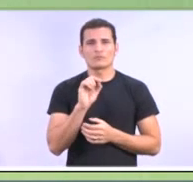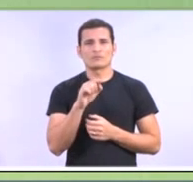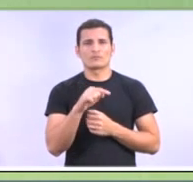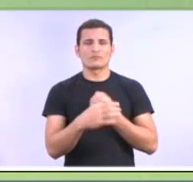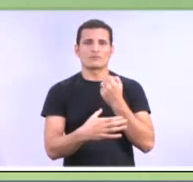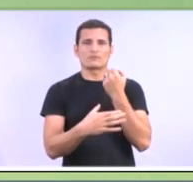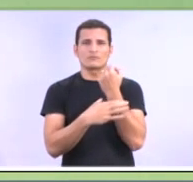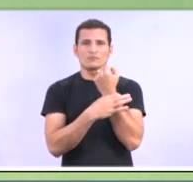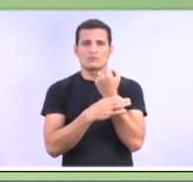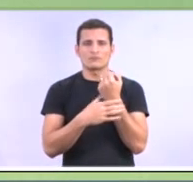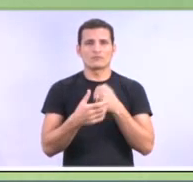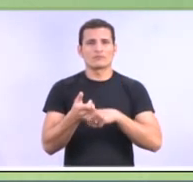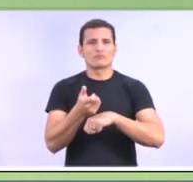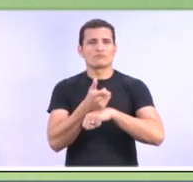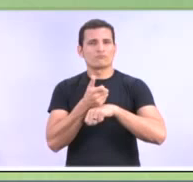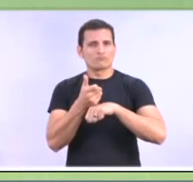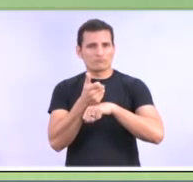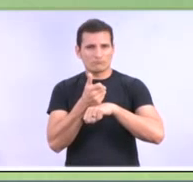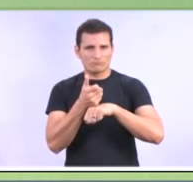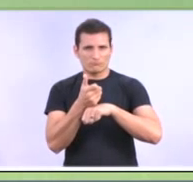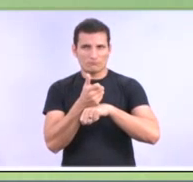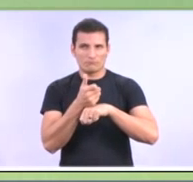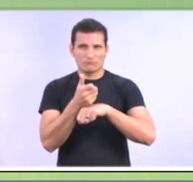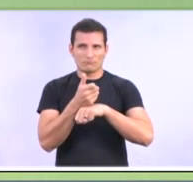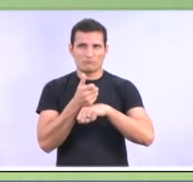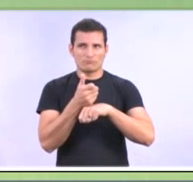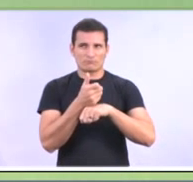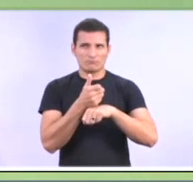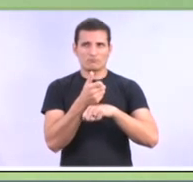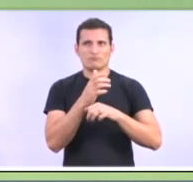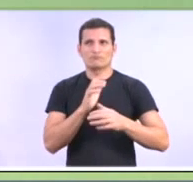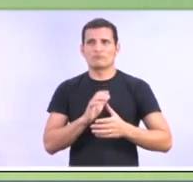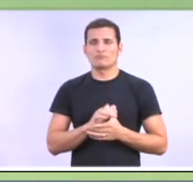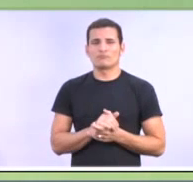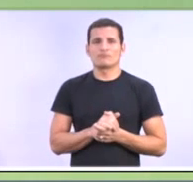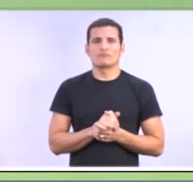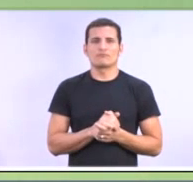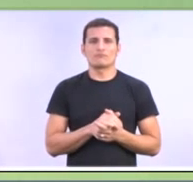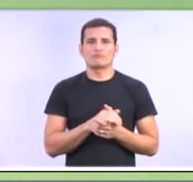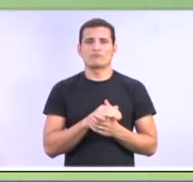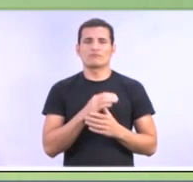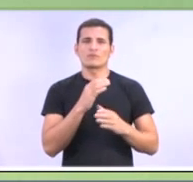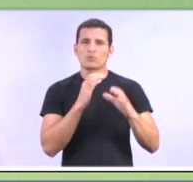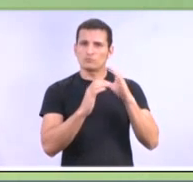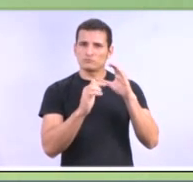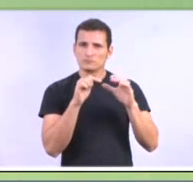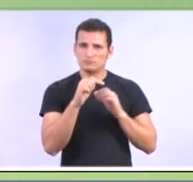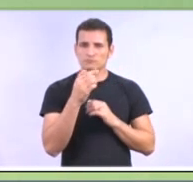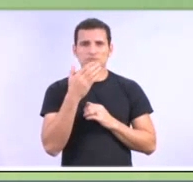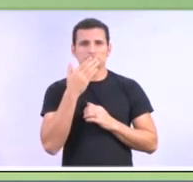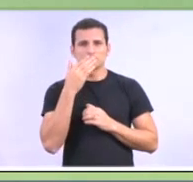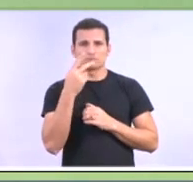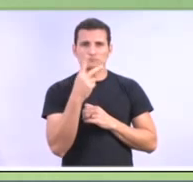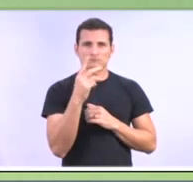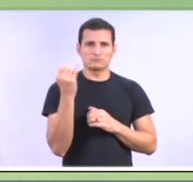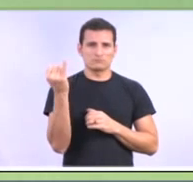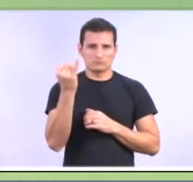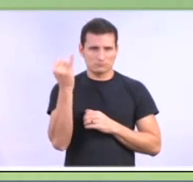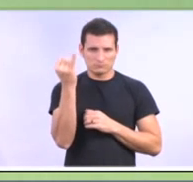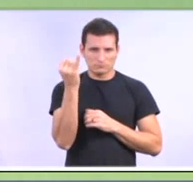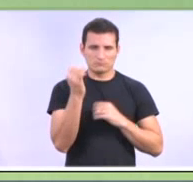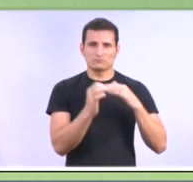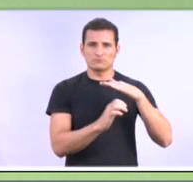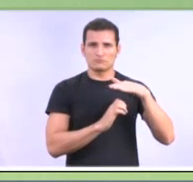que as prioridades sejam correspondentes ao tipo de comunicação e sua importância para a